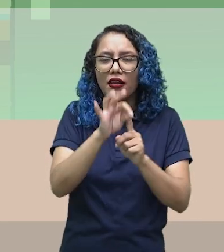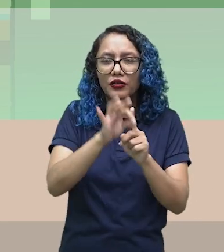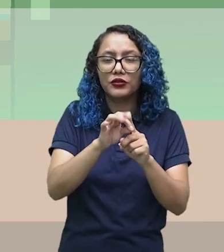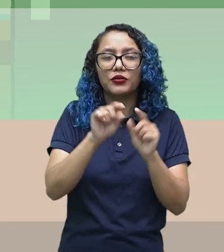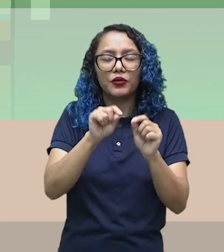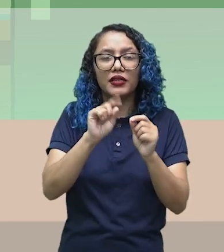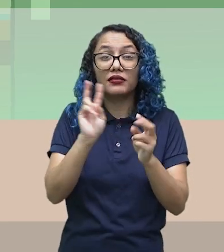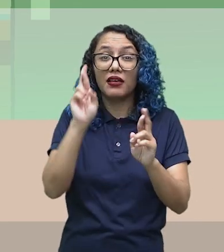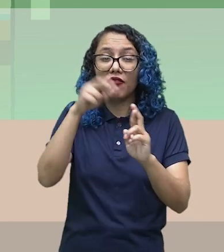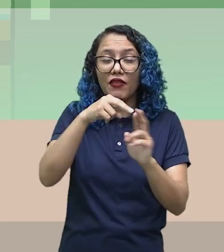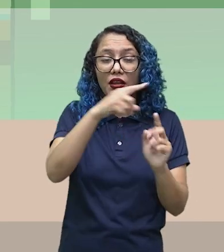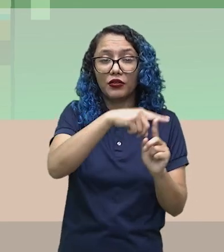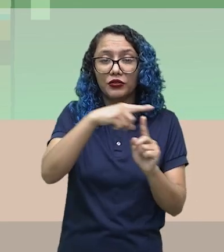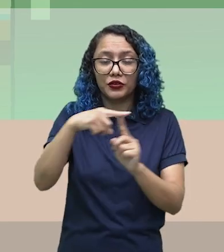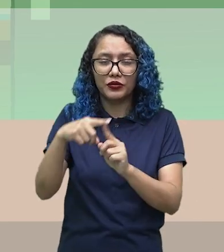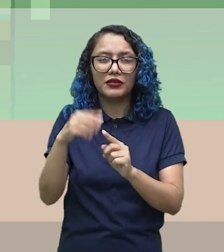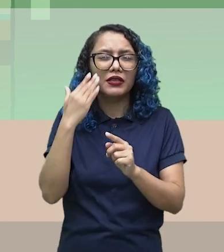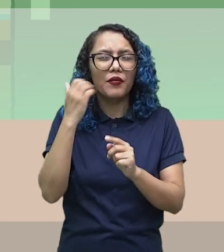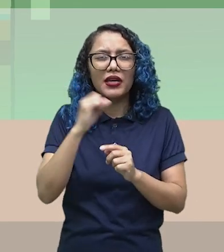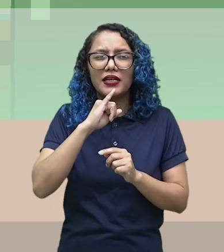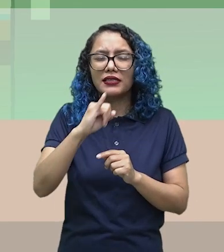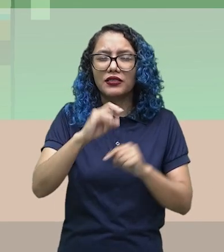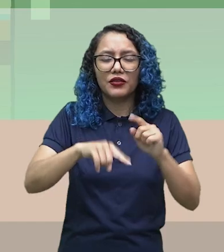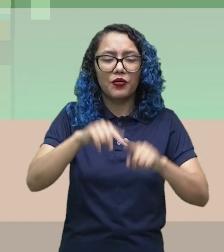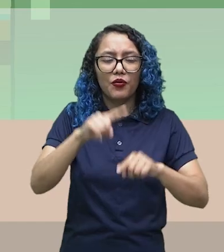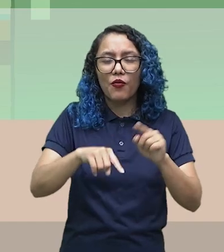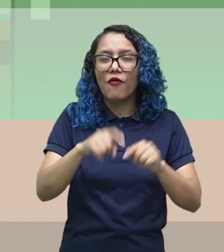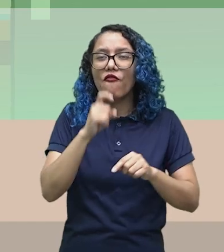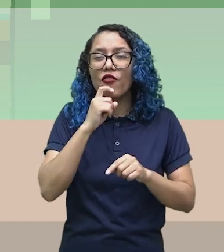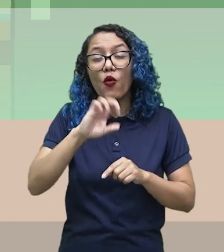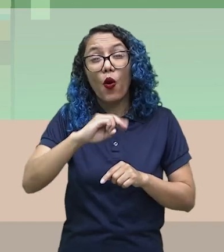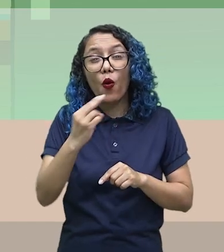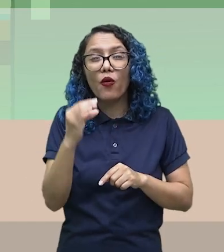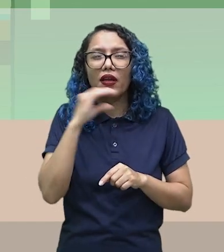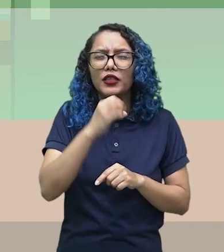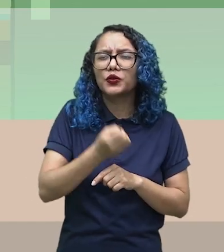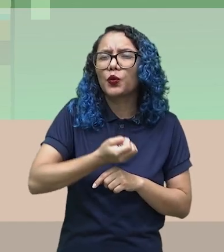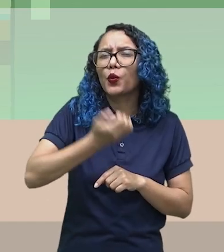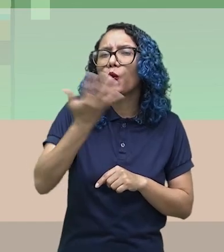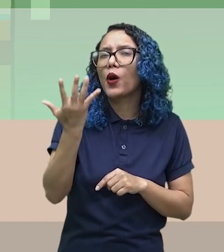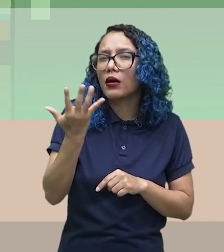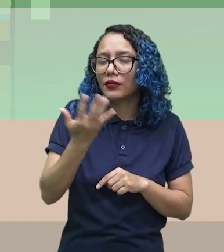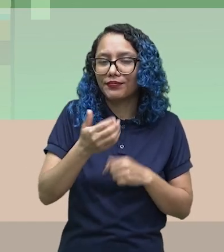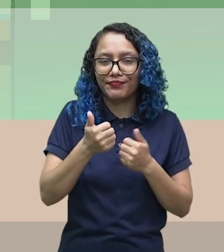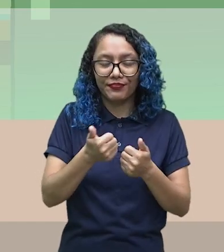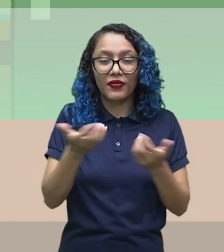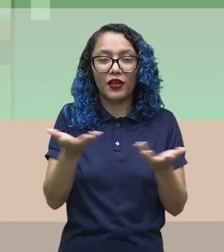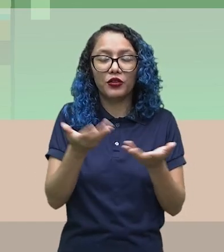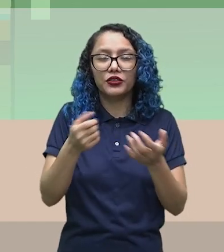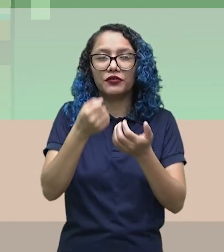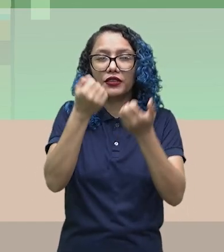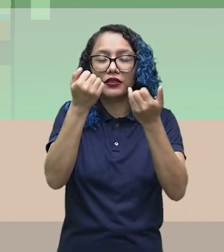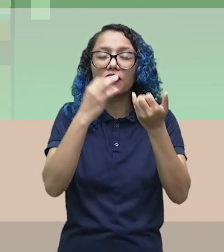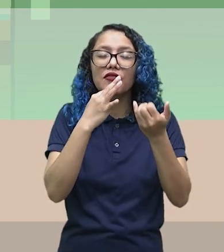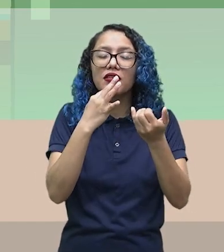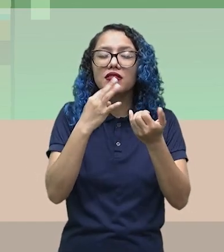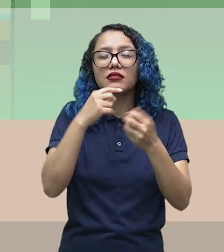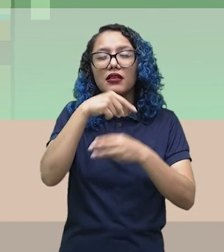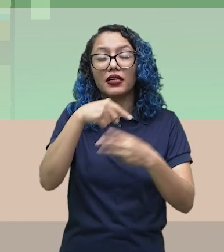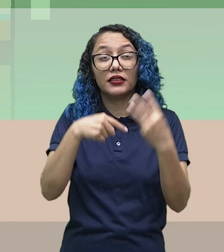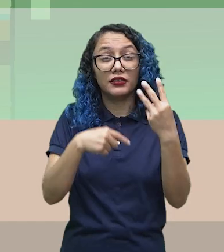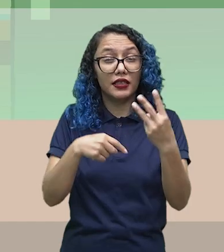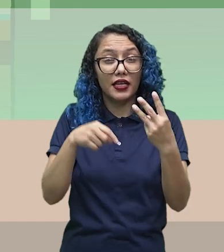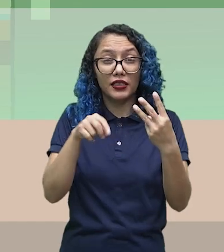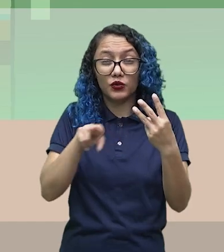ajudam a entender o quão quente ou frio está um objeto. Hoje vamos conhecer as 3 escalas de temperatura